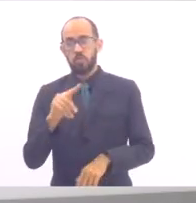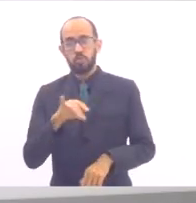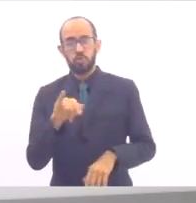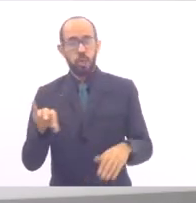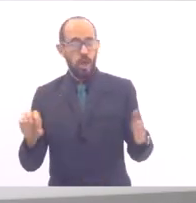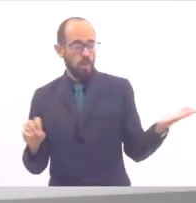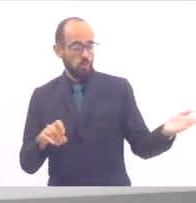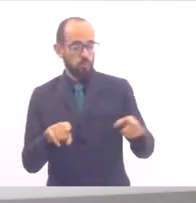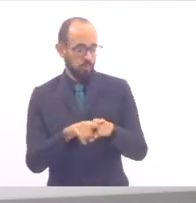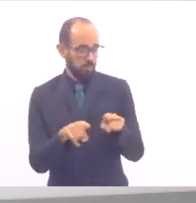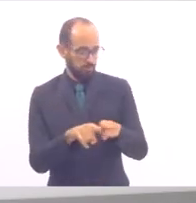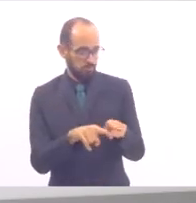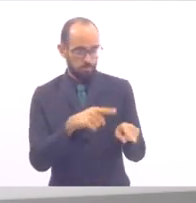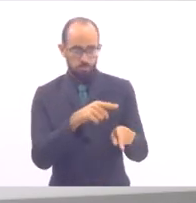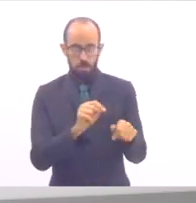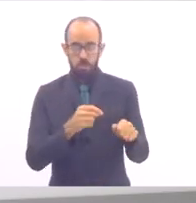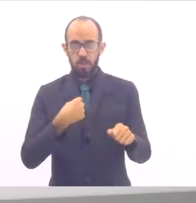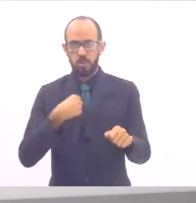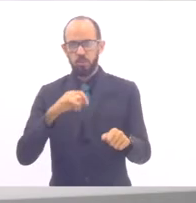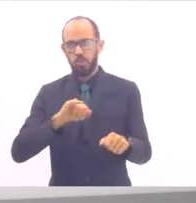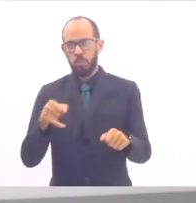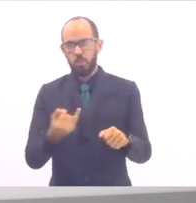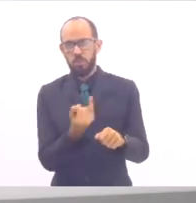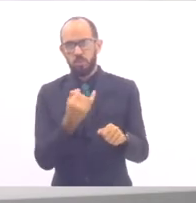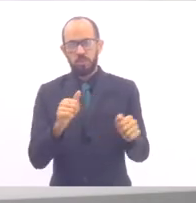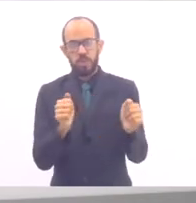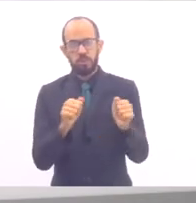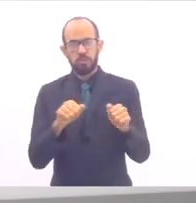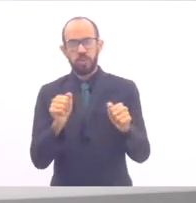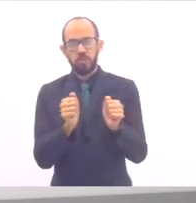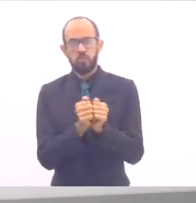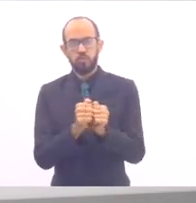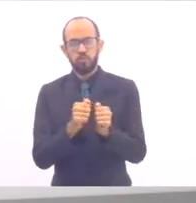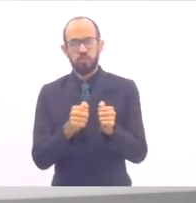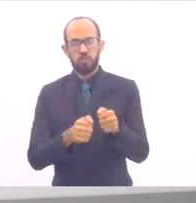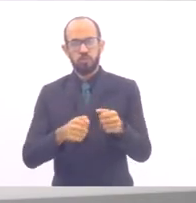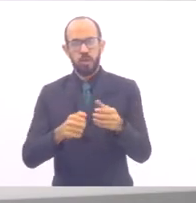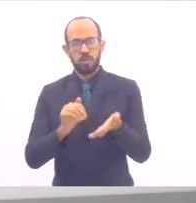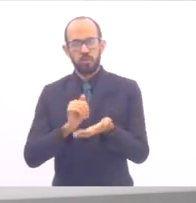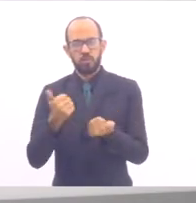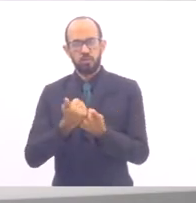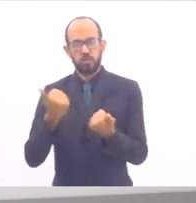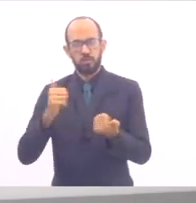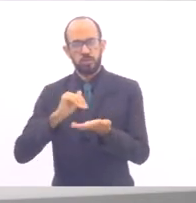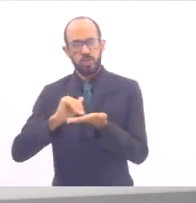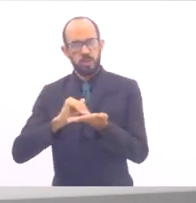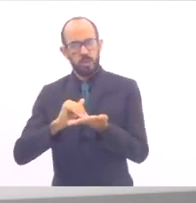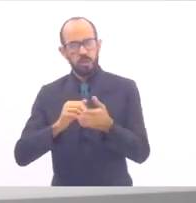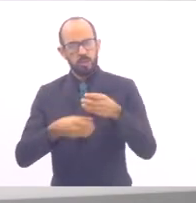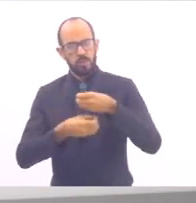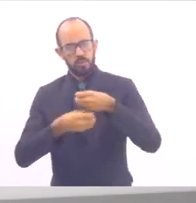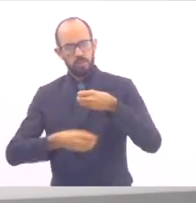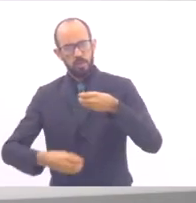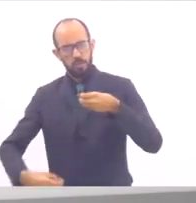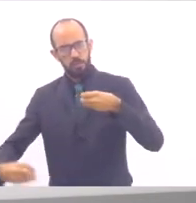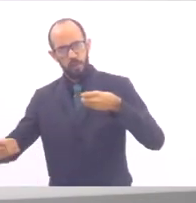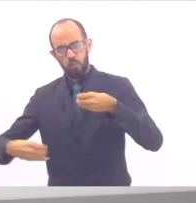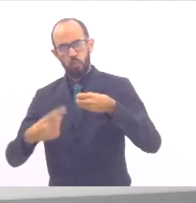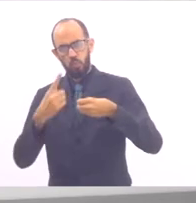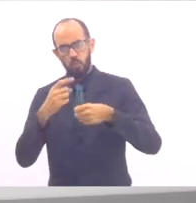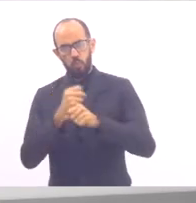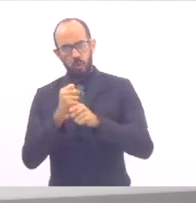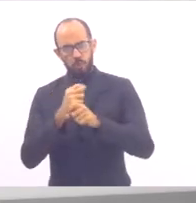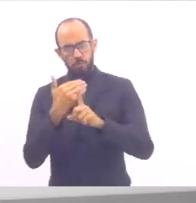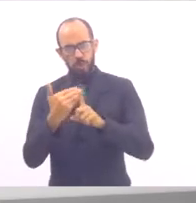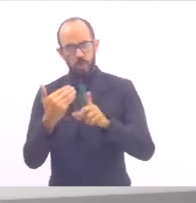tive a oportunidade de estar à frente da Subsecretaria de Saneamento durante quase um ano e meio, e agora estou no novo